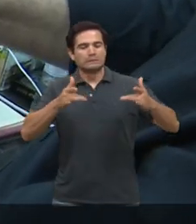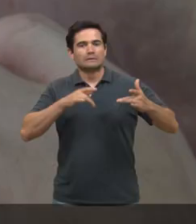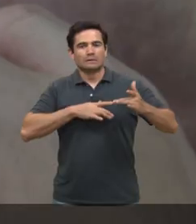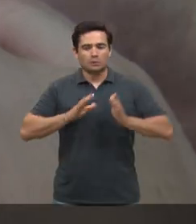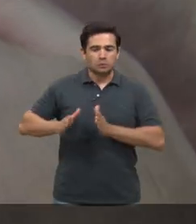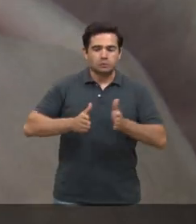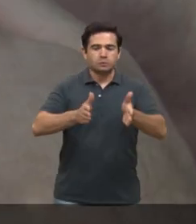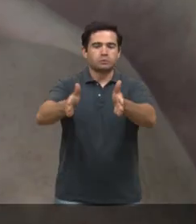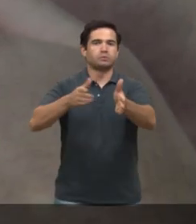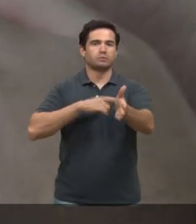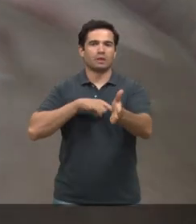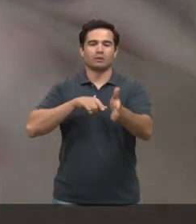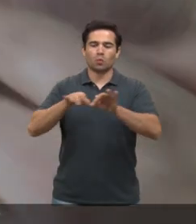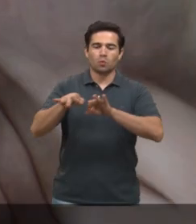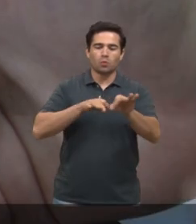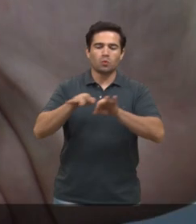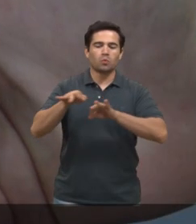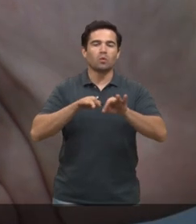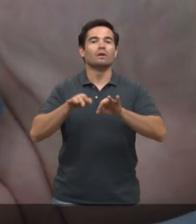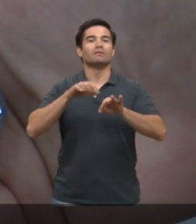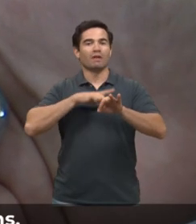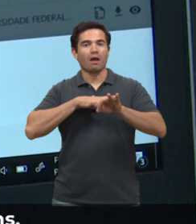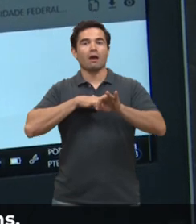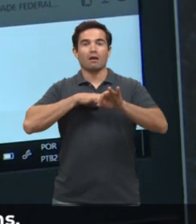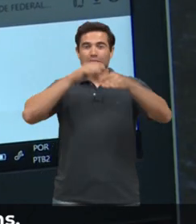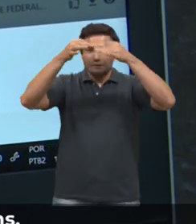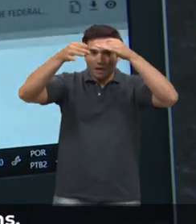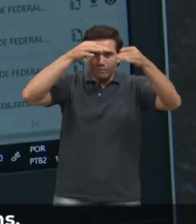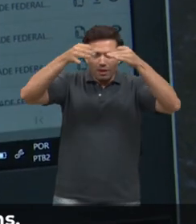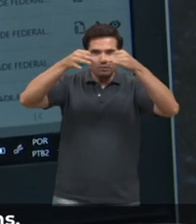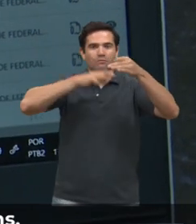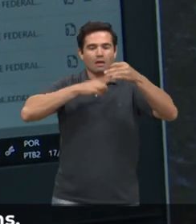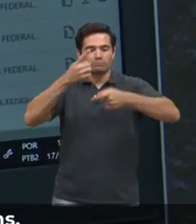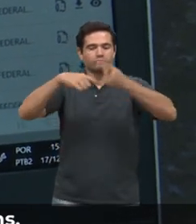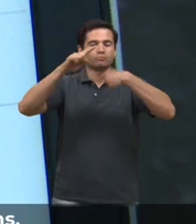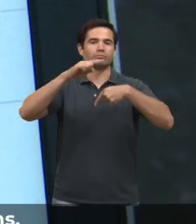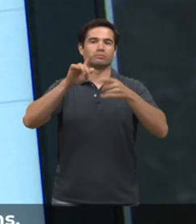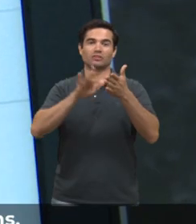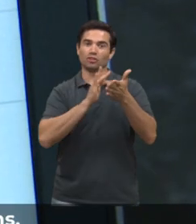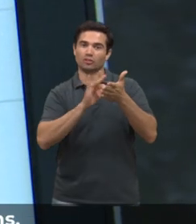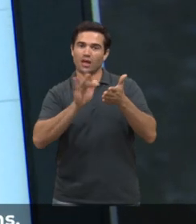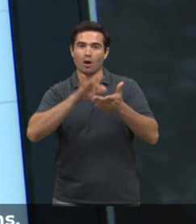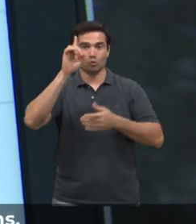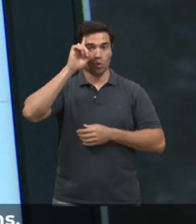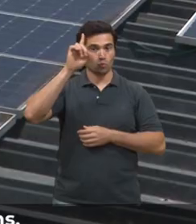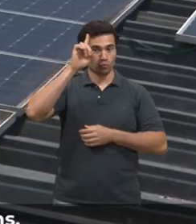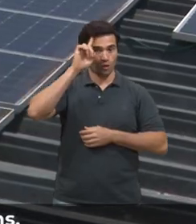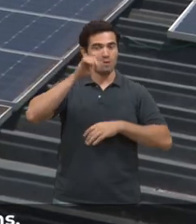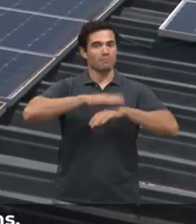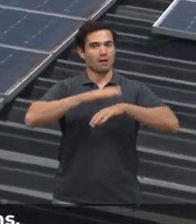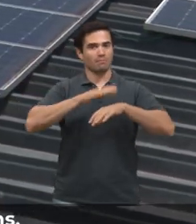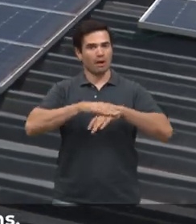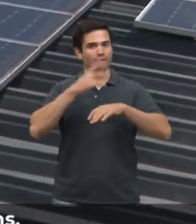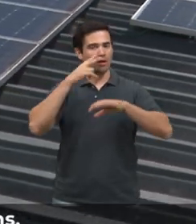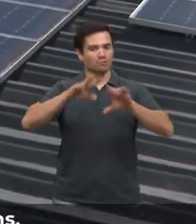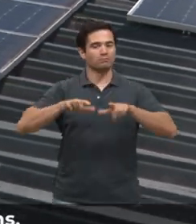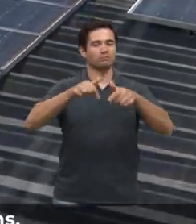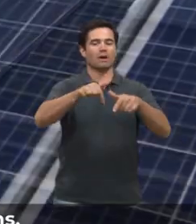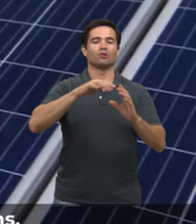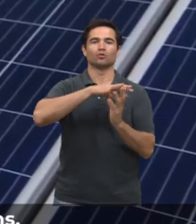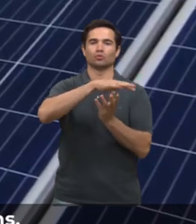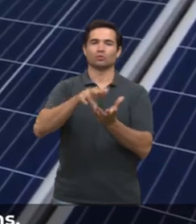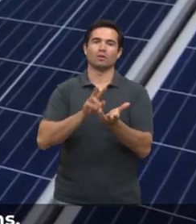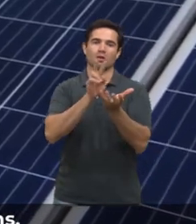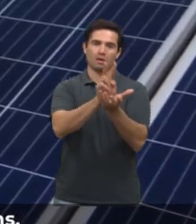Trilhamos caminhos com base em gestão estratégica. Vivemos uma transformação digital diária em meio a ações